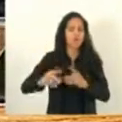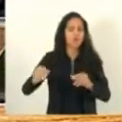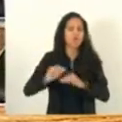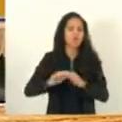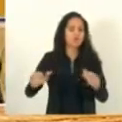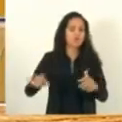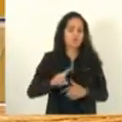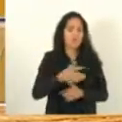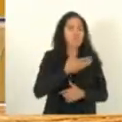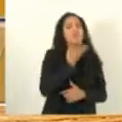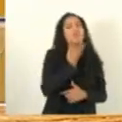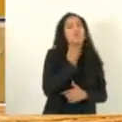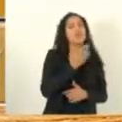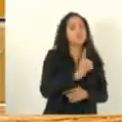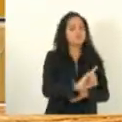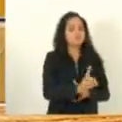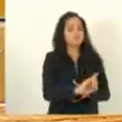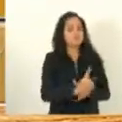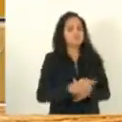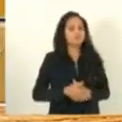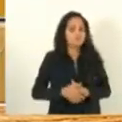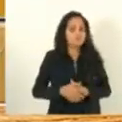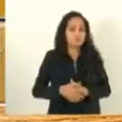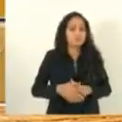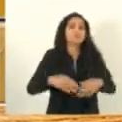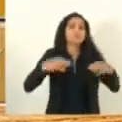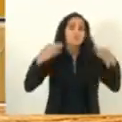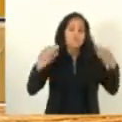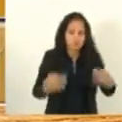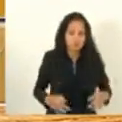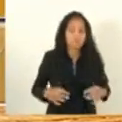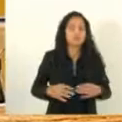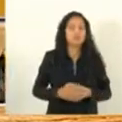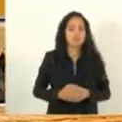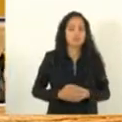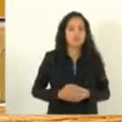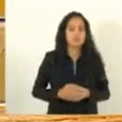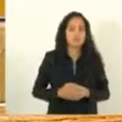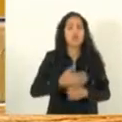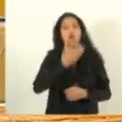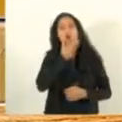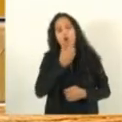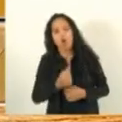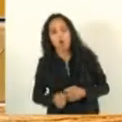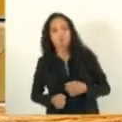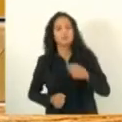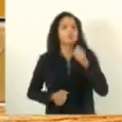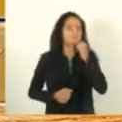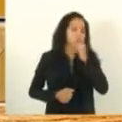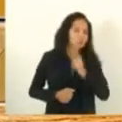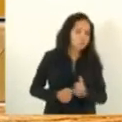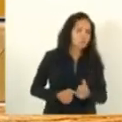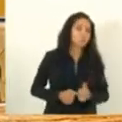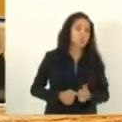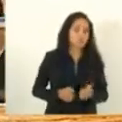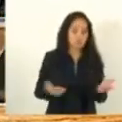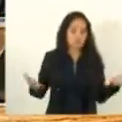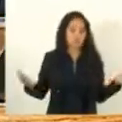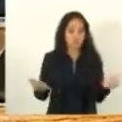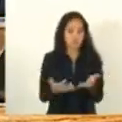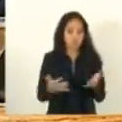papo furado, não. Eu tenho certeza que todos, homens e mulheres,